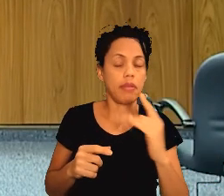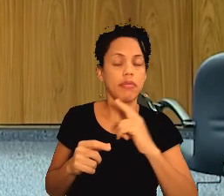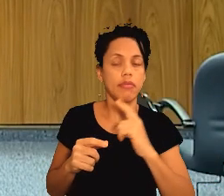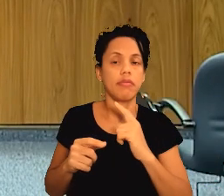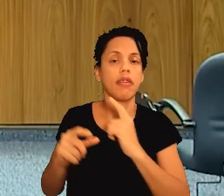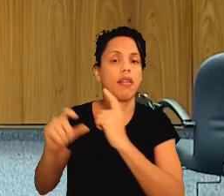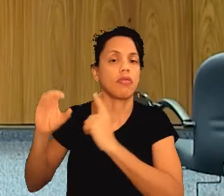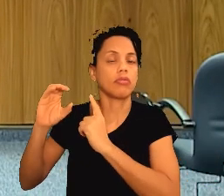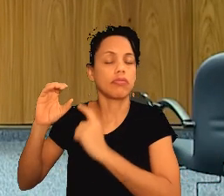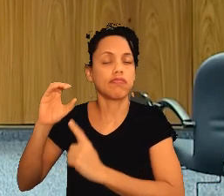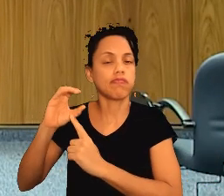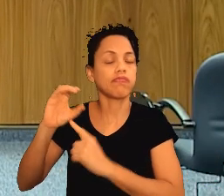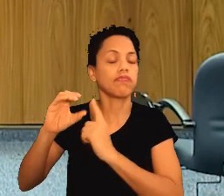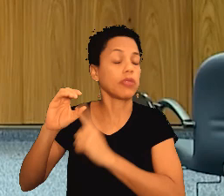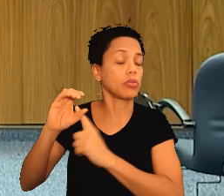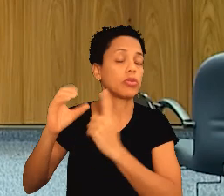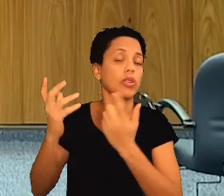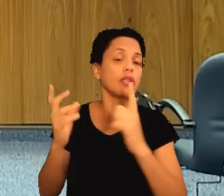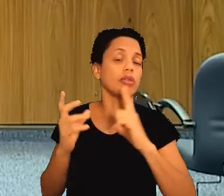brasileiras